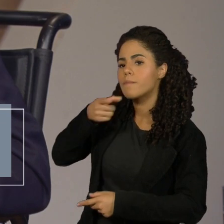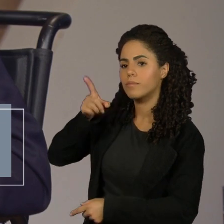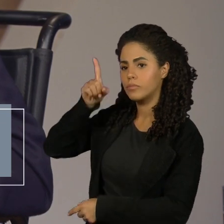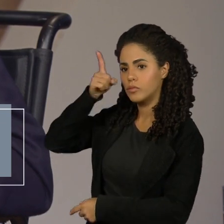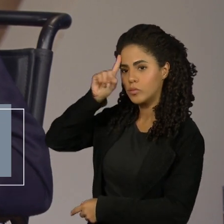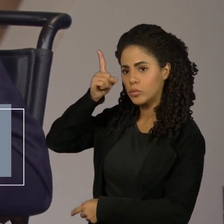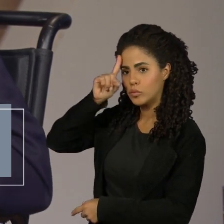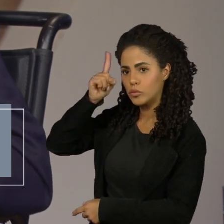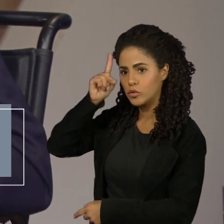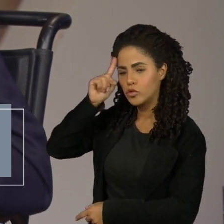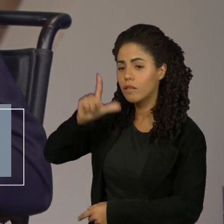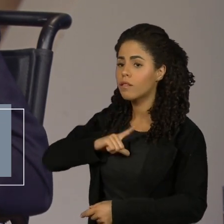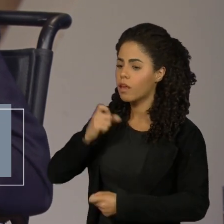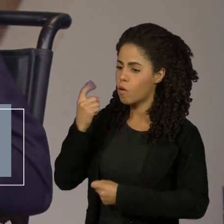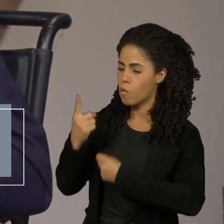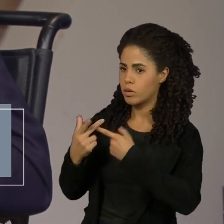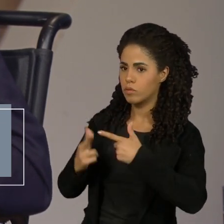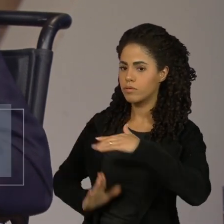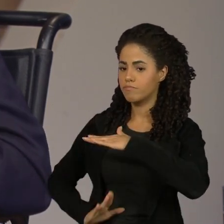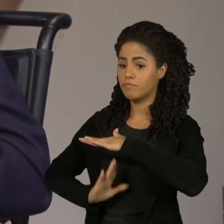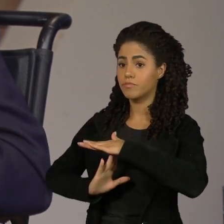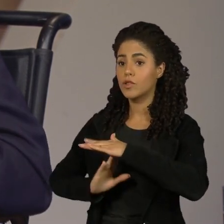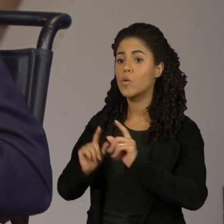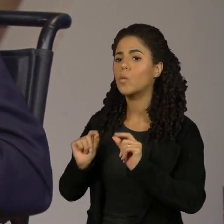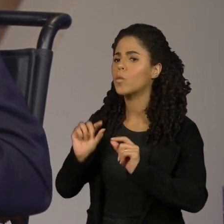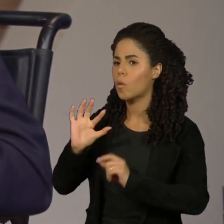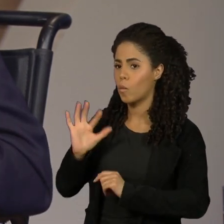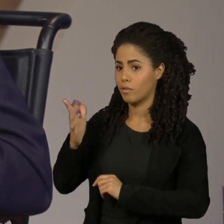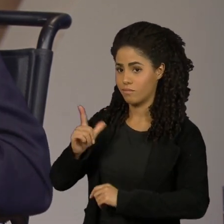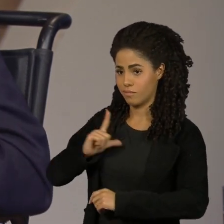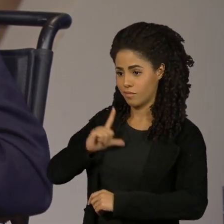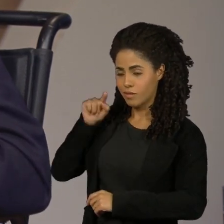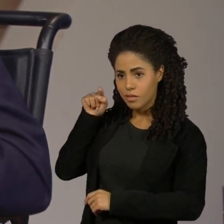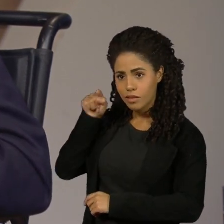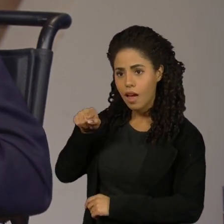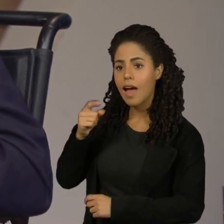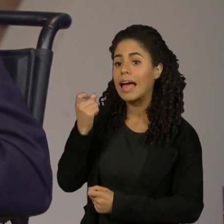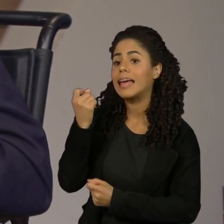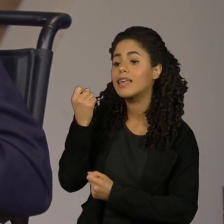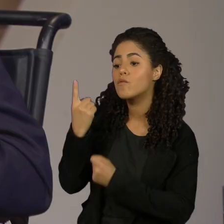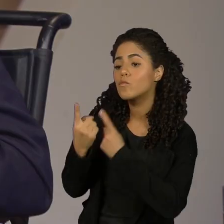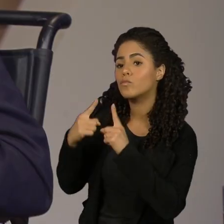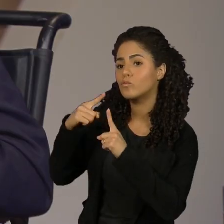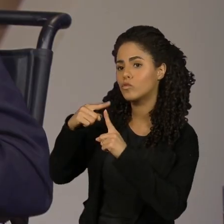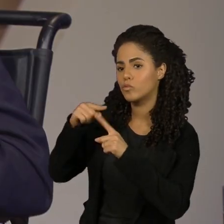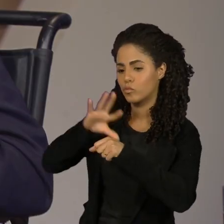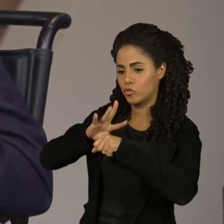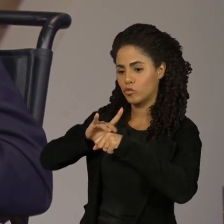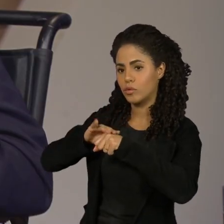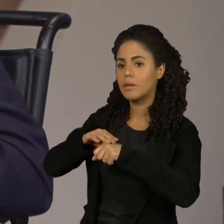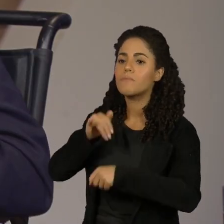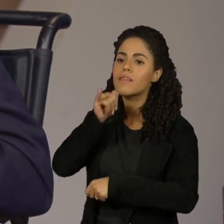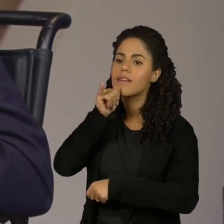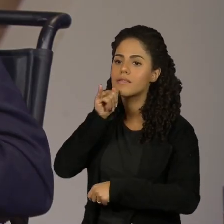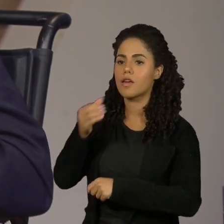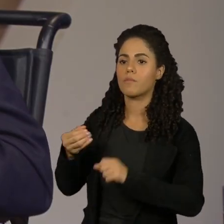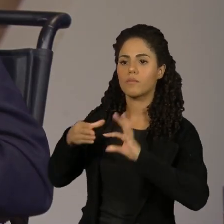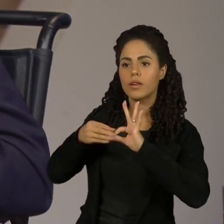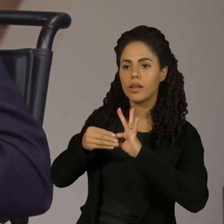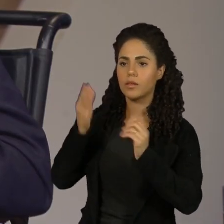diariamente tem algumas barreiras, né? E uma das barreiras que existem em algumas doenças, HIV,